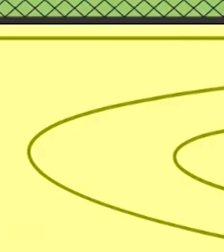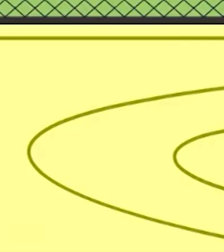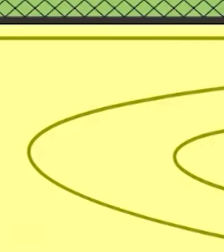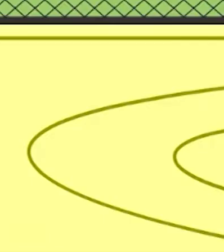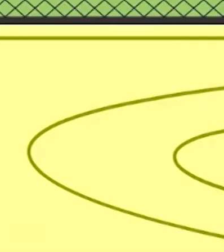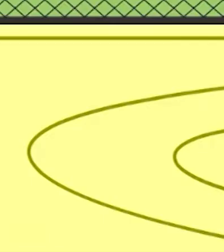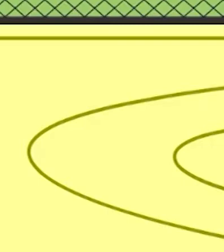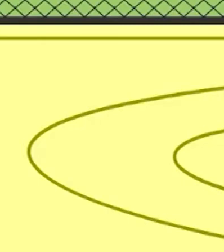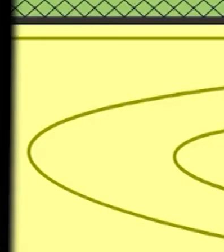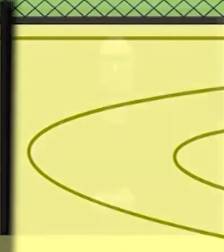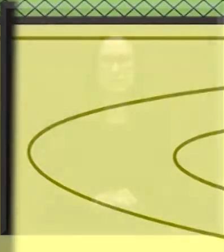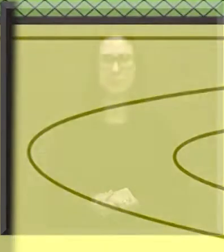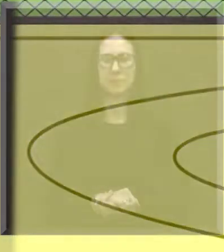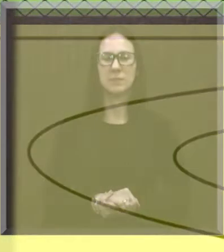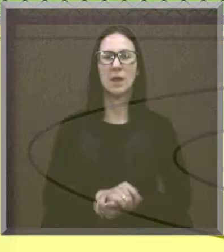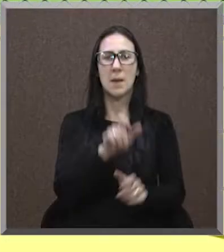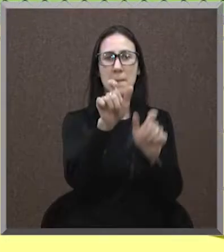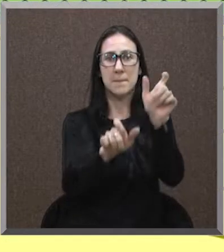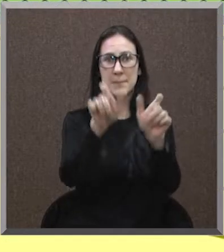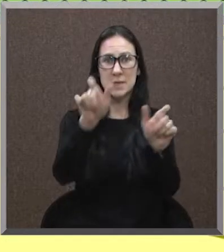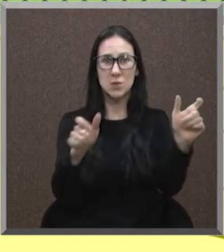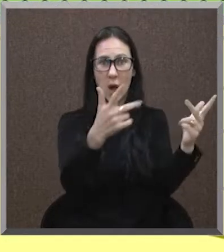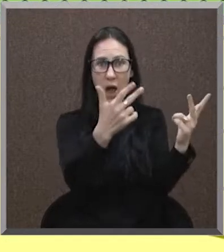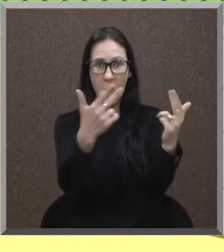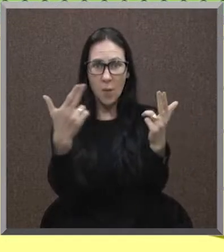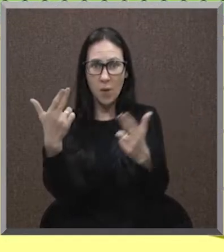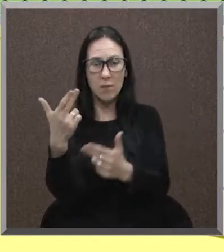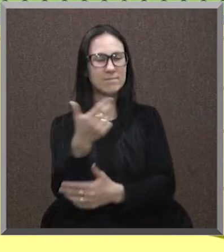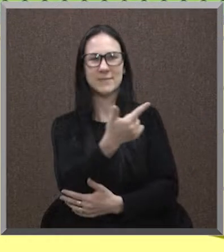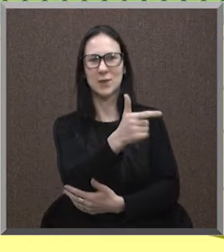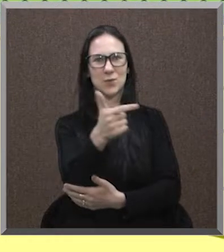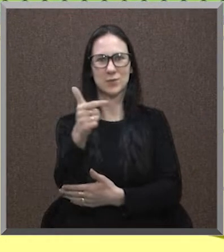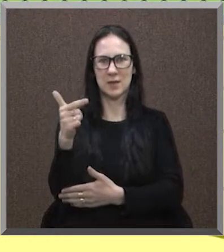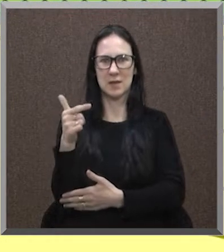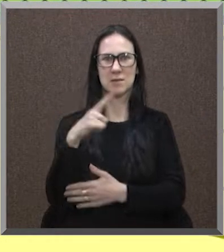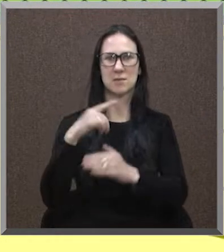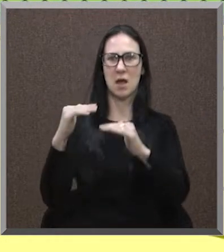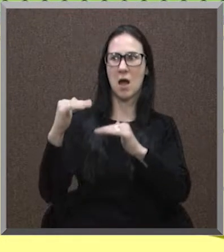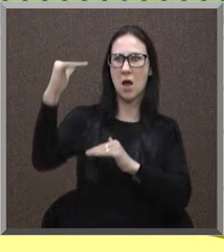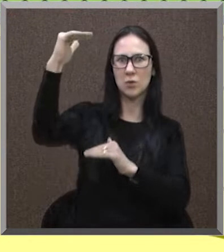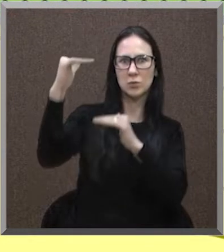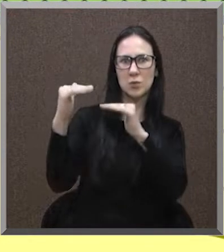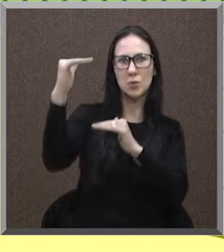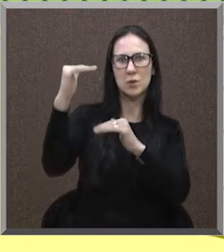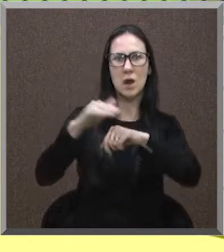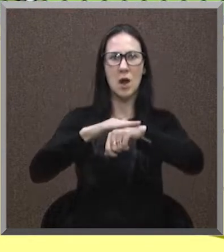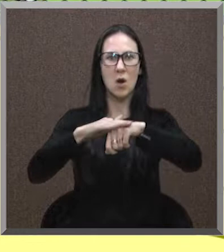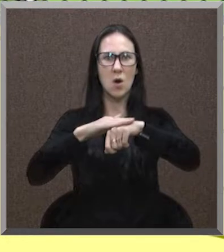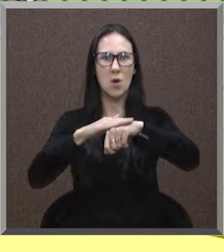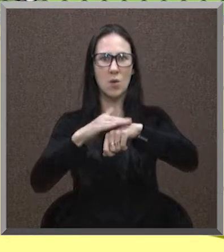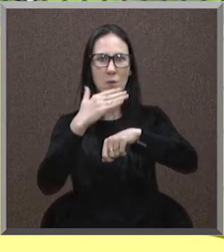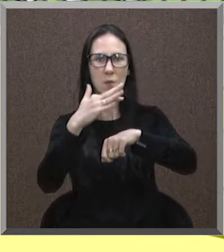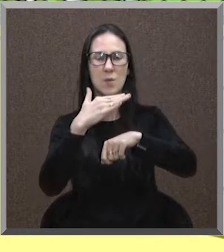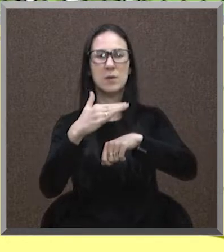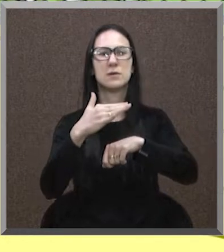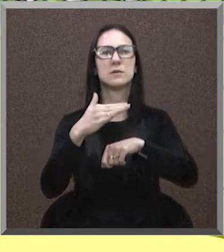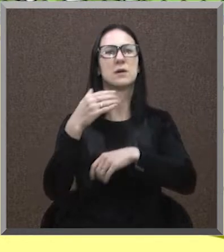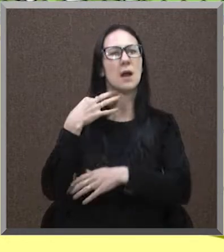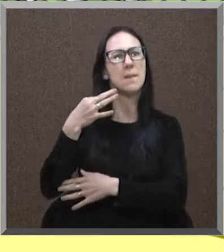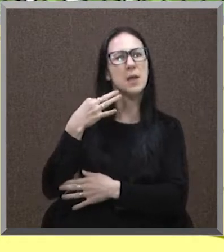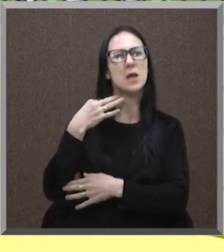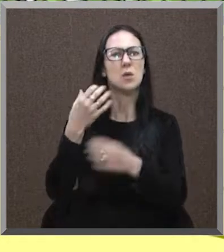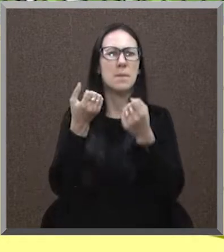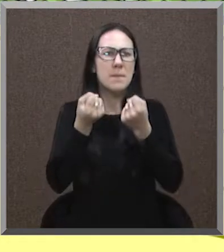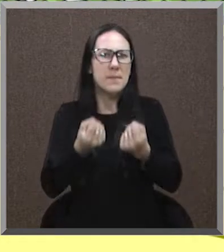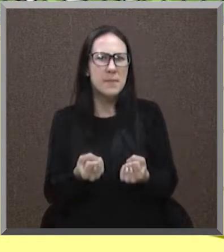No mundo, ninguém é igual a ninguém, não é? Temos alturas diferentes, cor de pele, cabelo, peso,